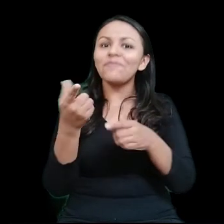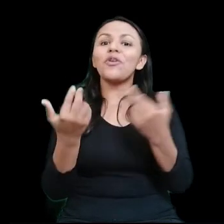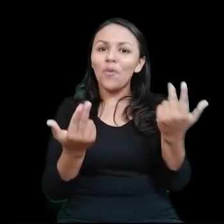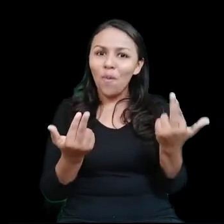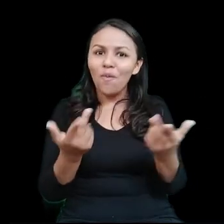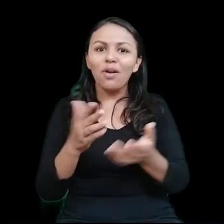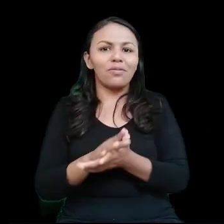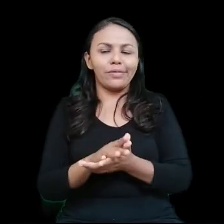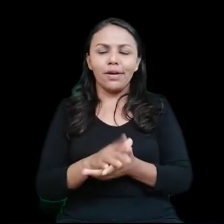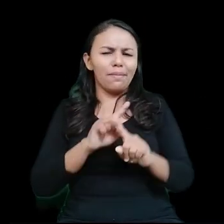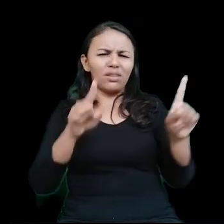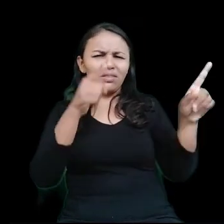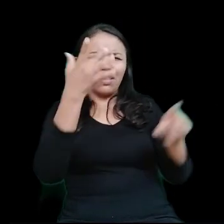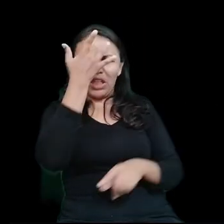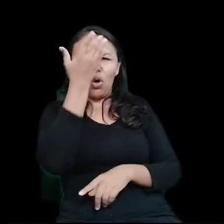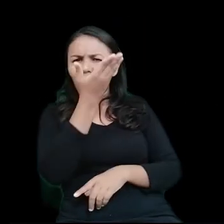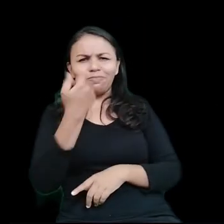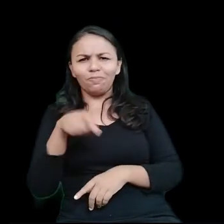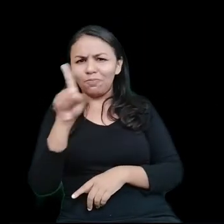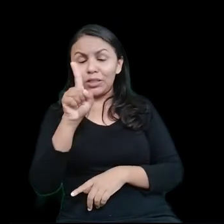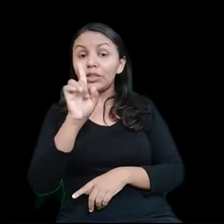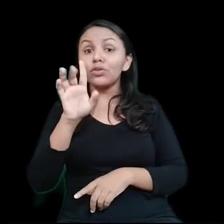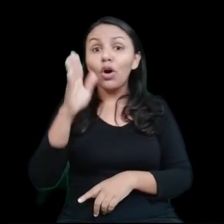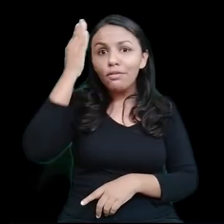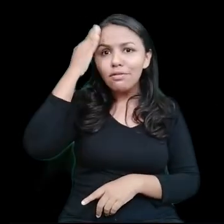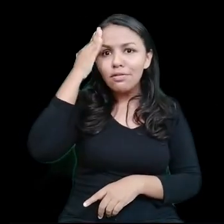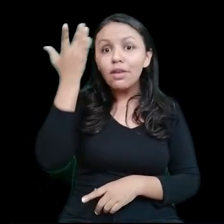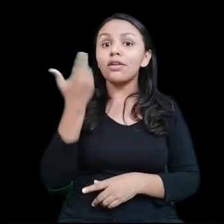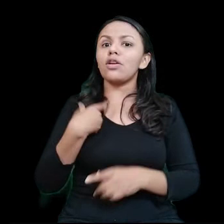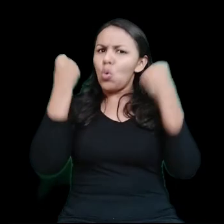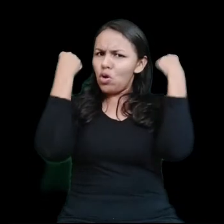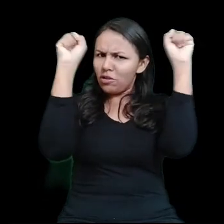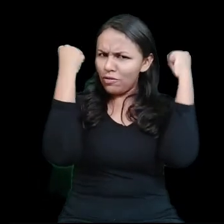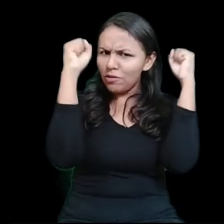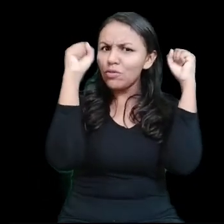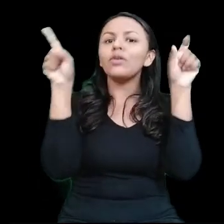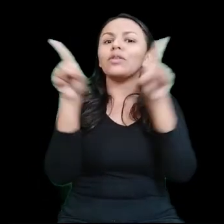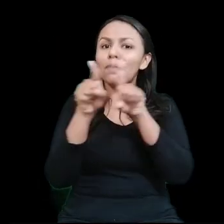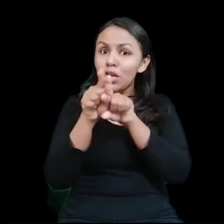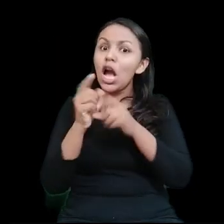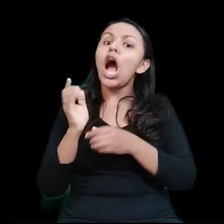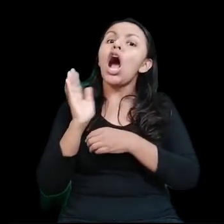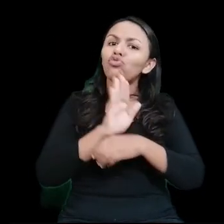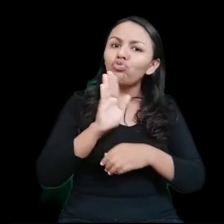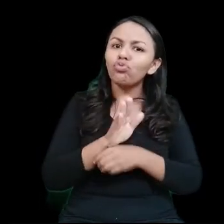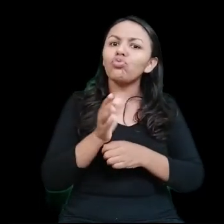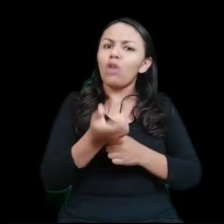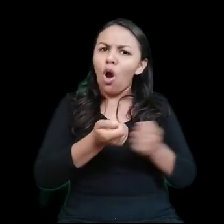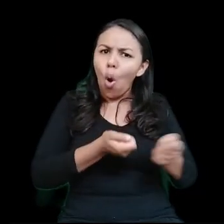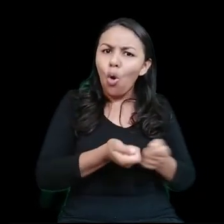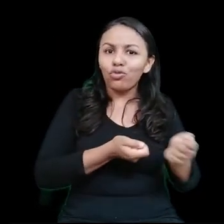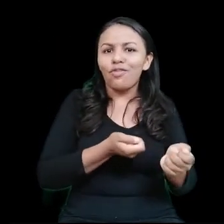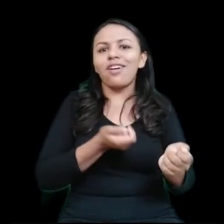precisa decorar isso daqui, mas é só para saber que o exercício, ele também é um controle da